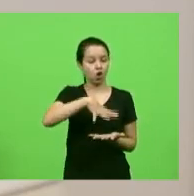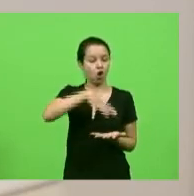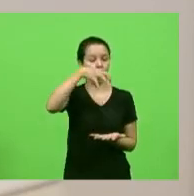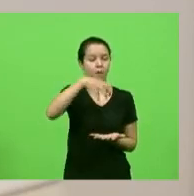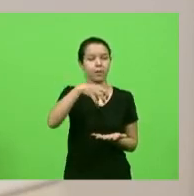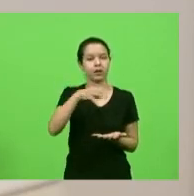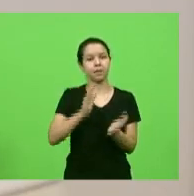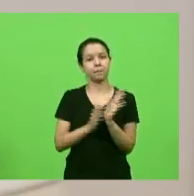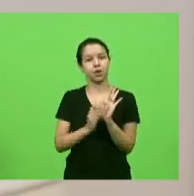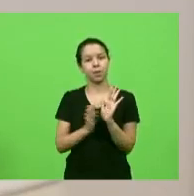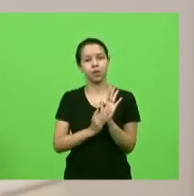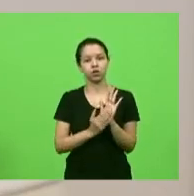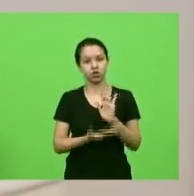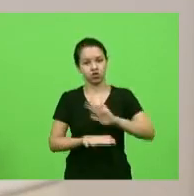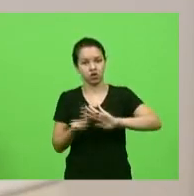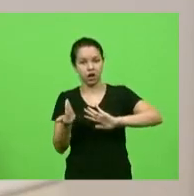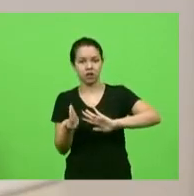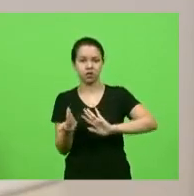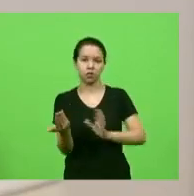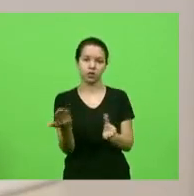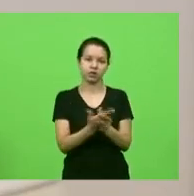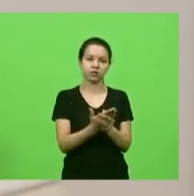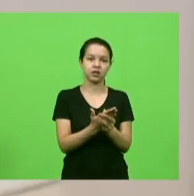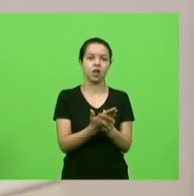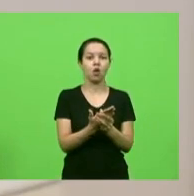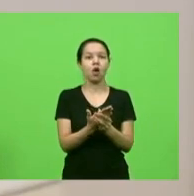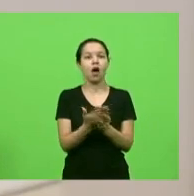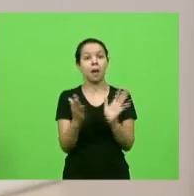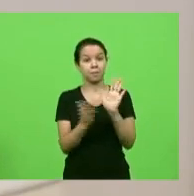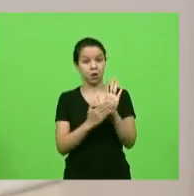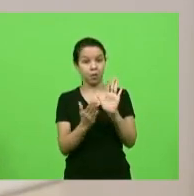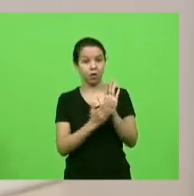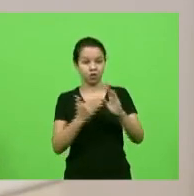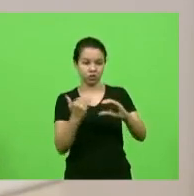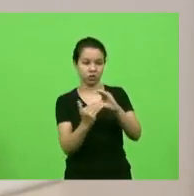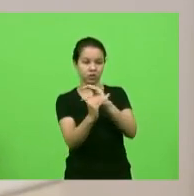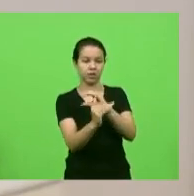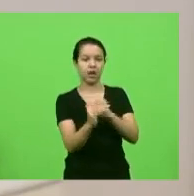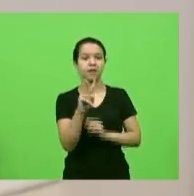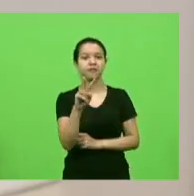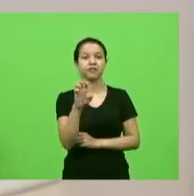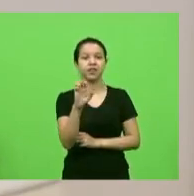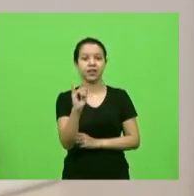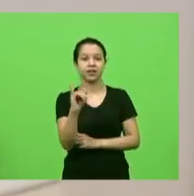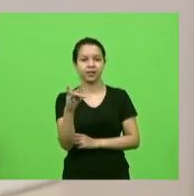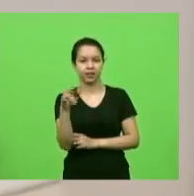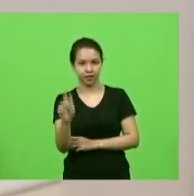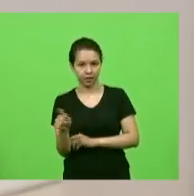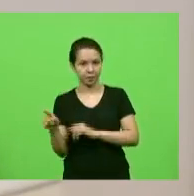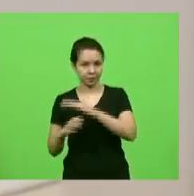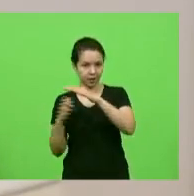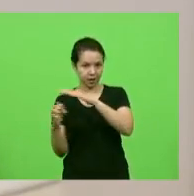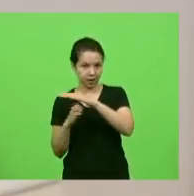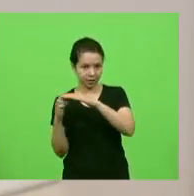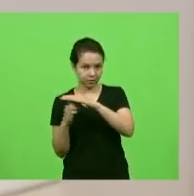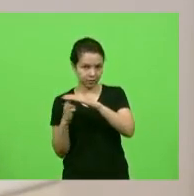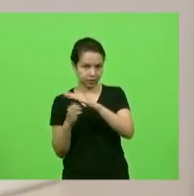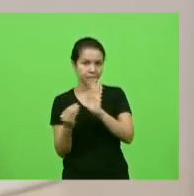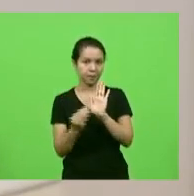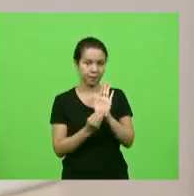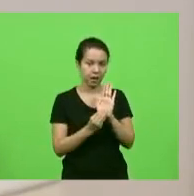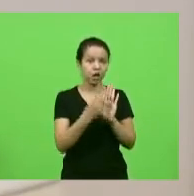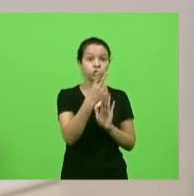do processo. A proposta encaminhada pela Veiga Med envolvia a aquisição de 200 respiradores modelo